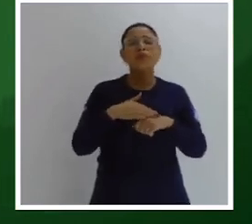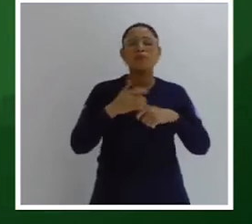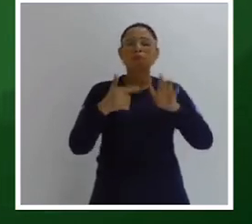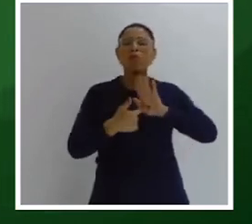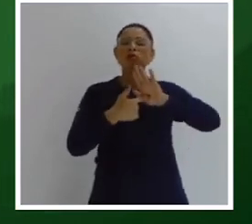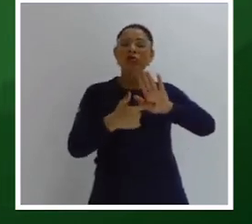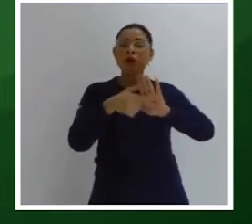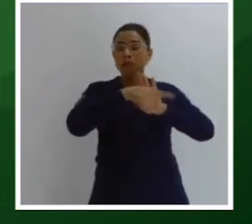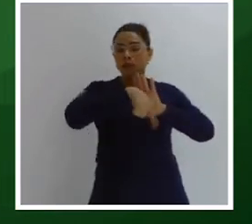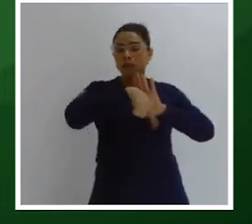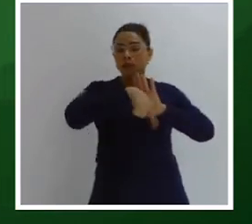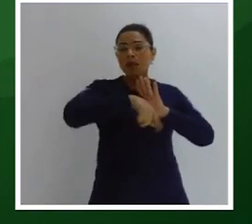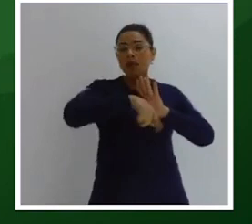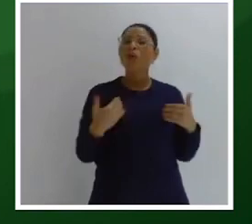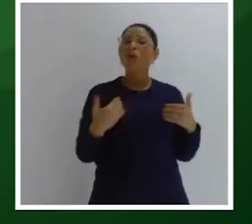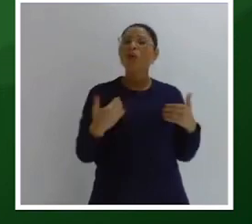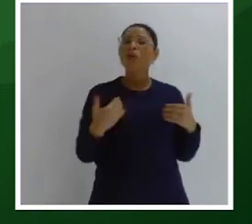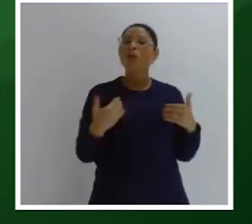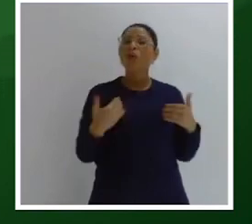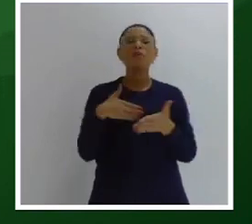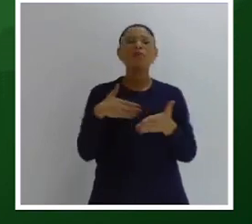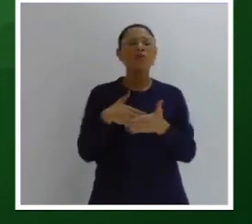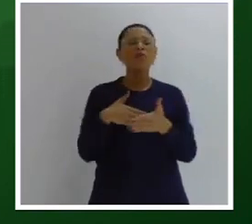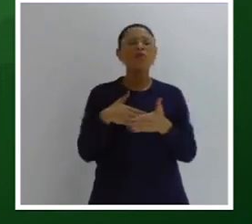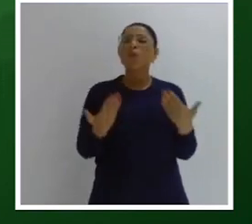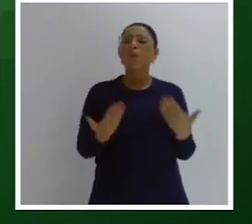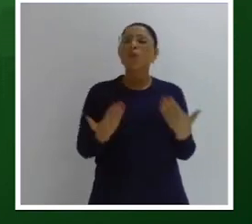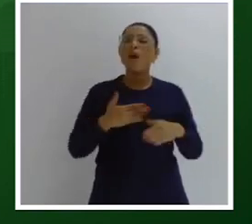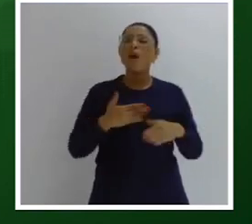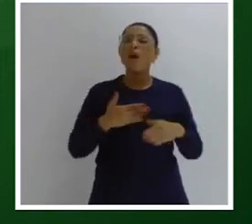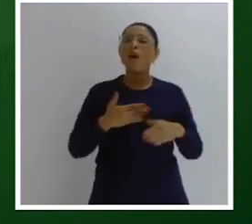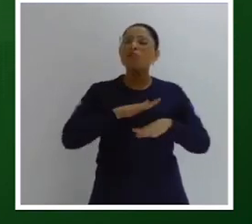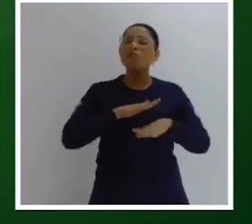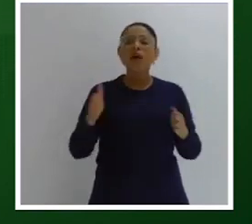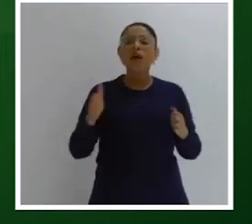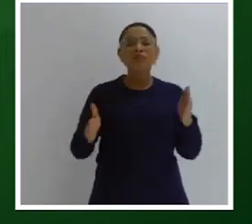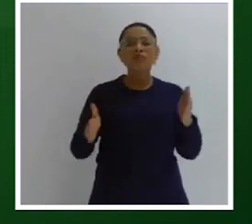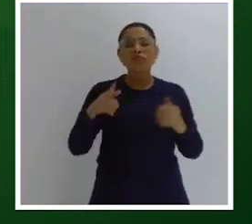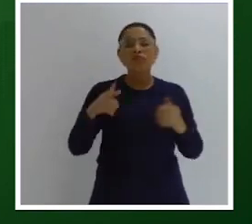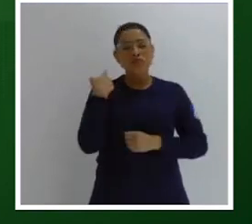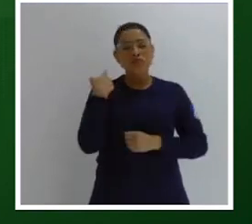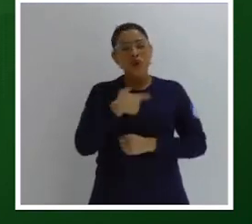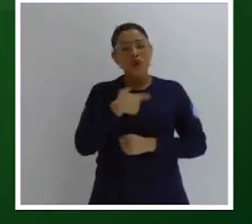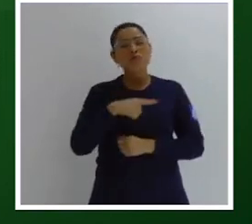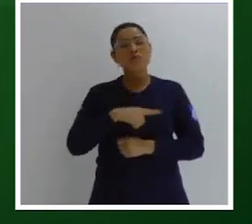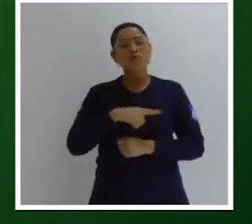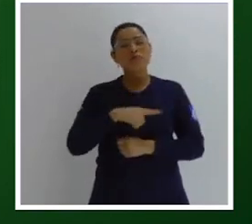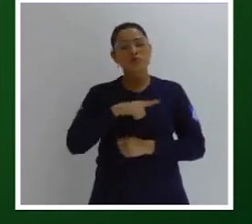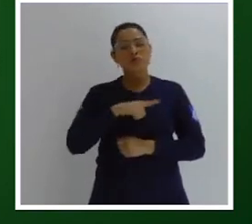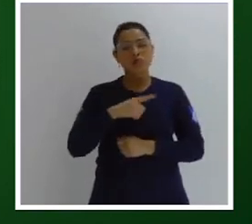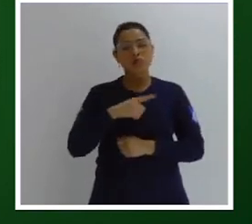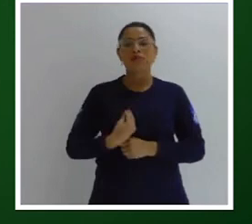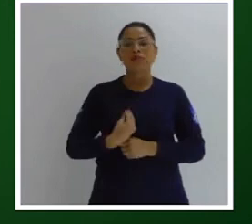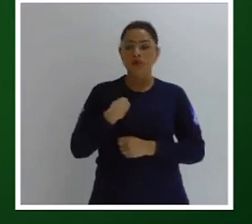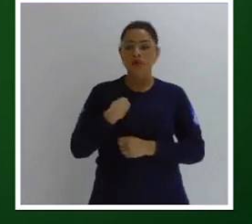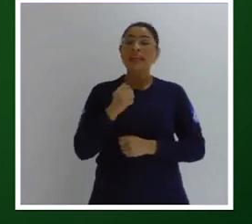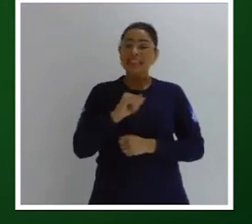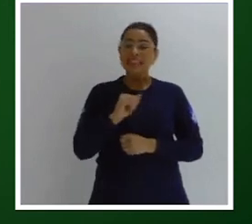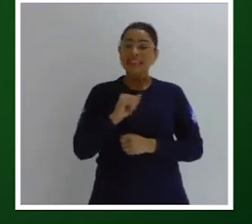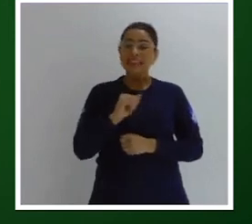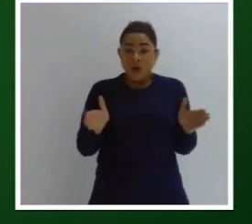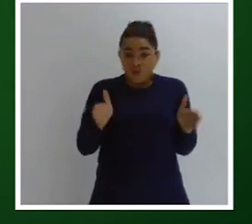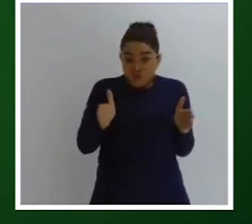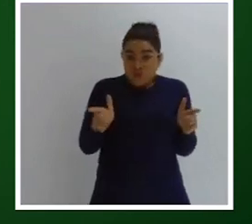eles Quais são os limites Quais são os prazos que a gente tem porque se ele também te dá um prazo muito curto a gente não consegue